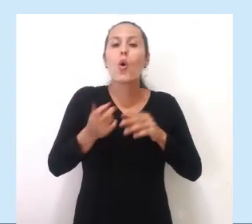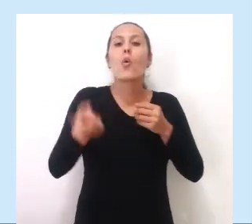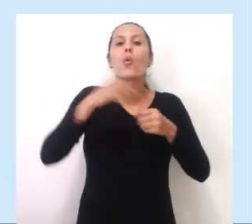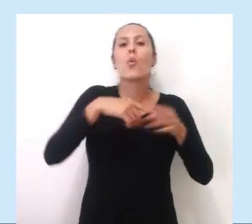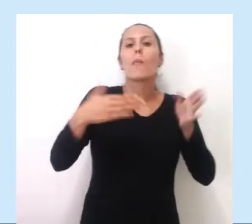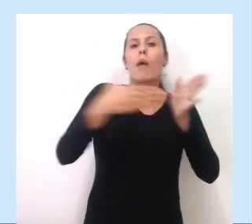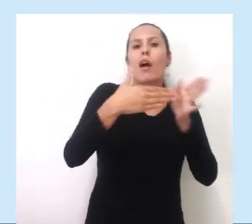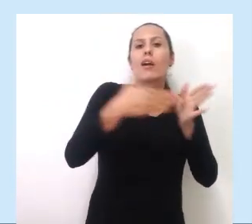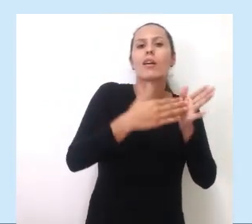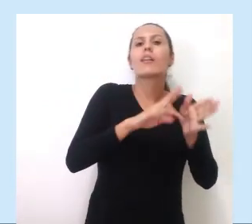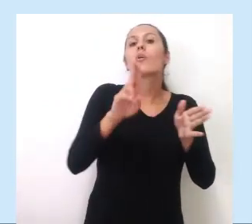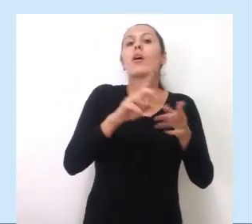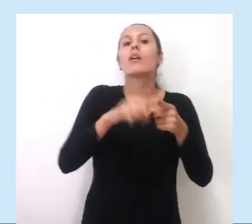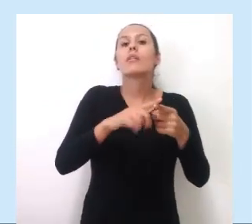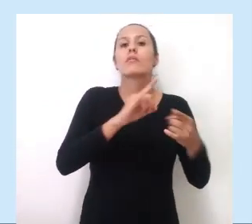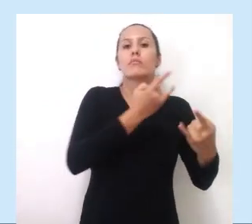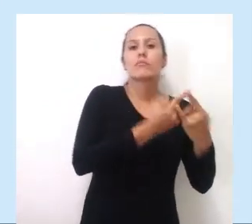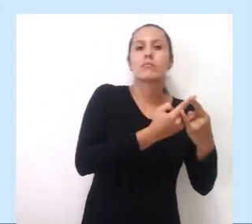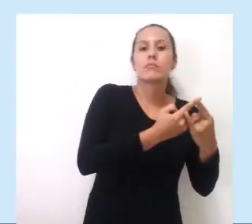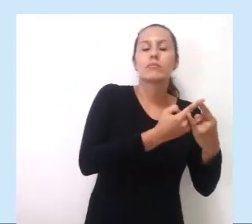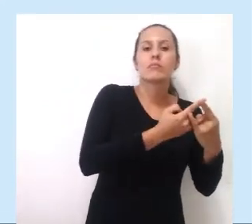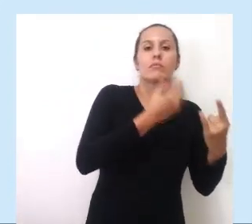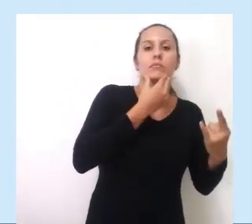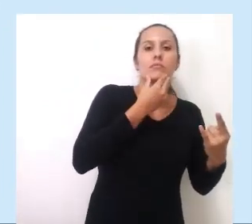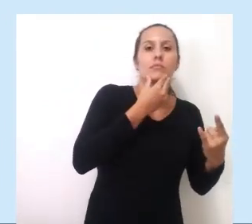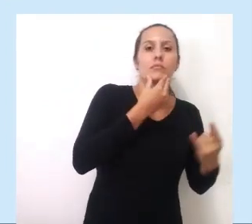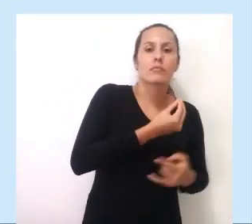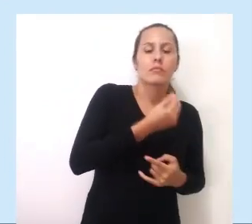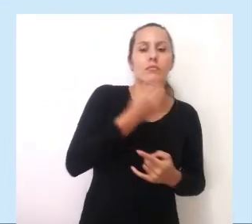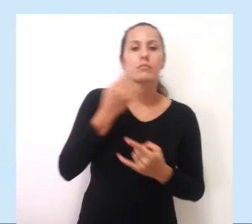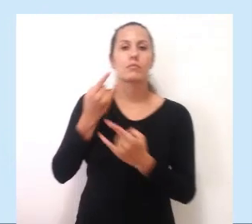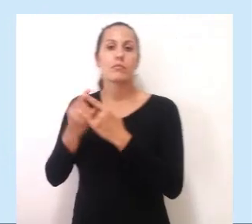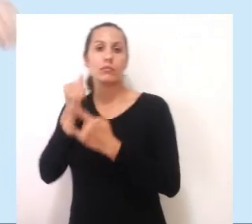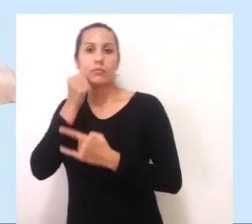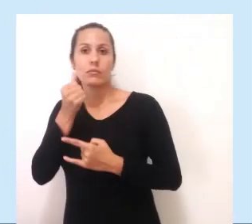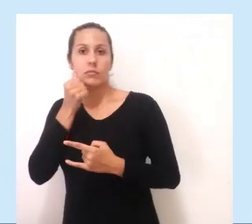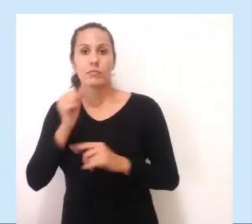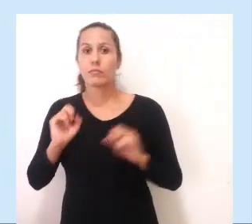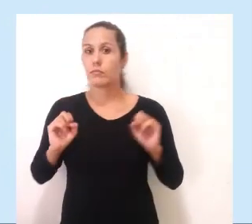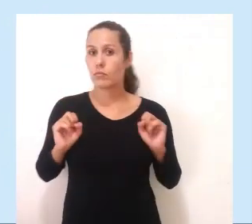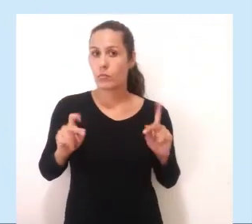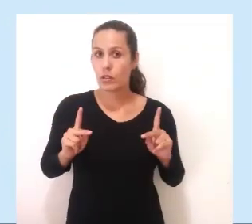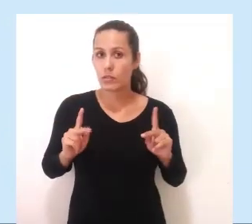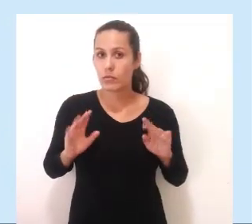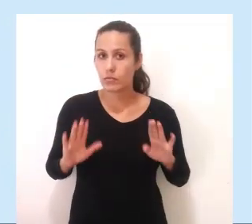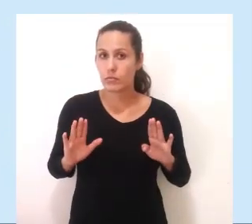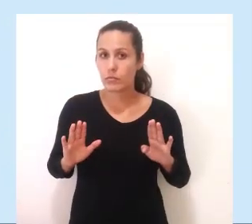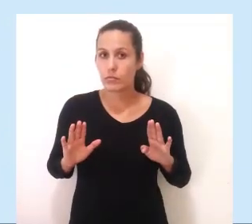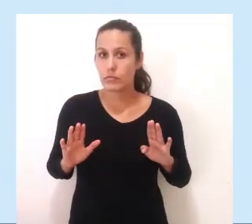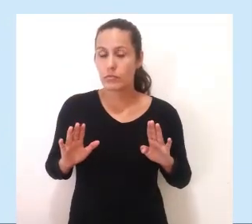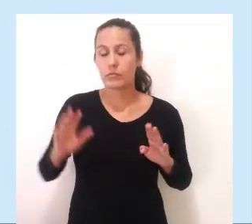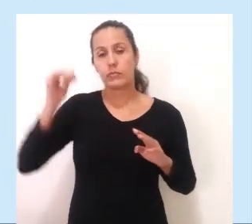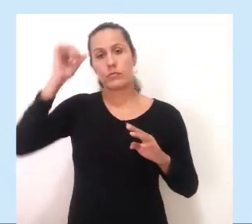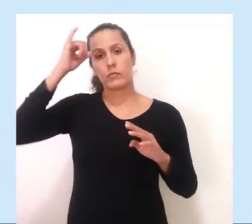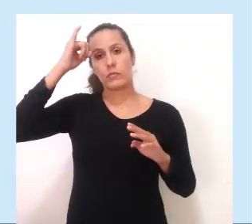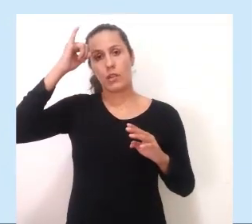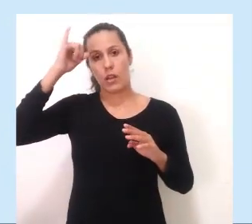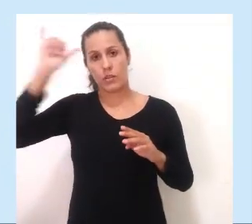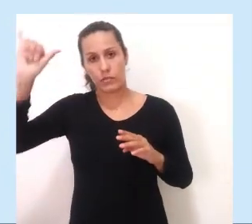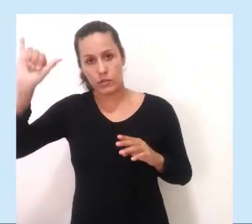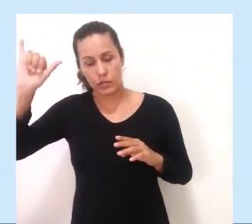ok? Só o de barreira. Qual foi o de barreira? Preservativo masculino e feminino. Por isso, dupla